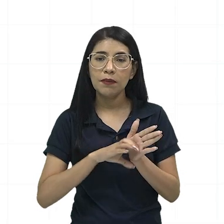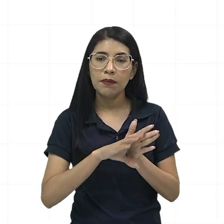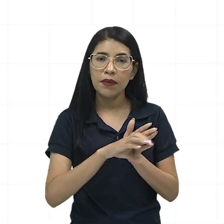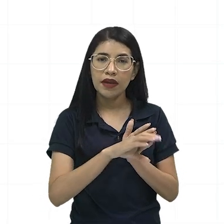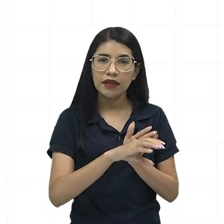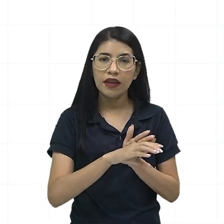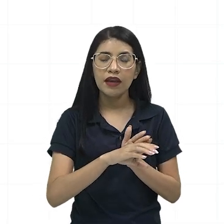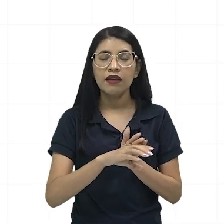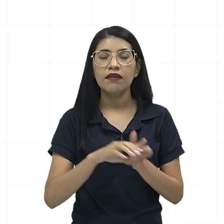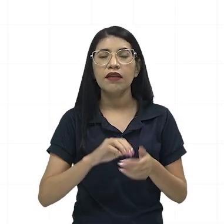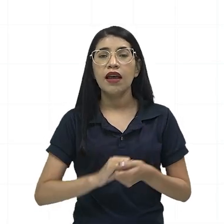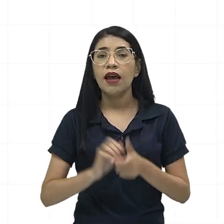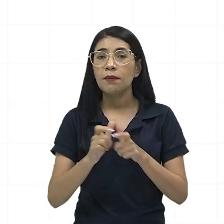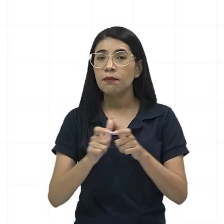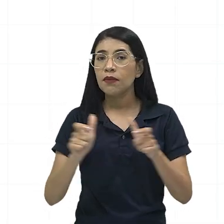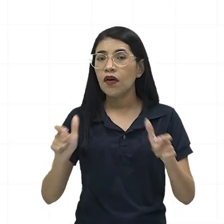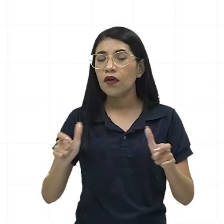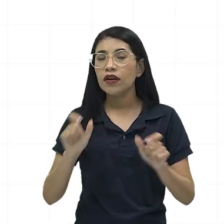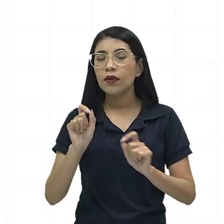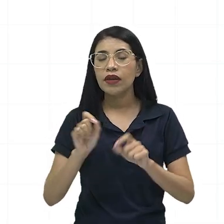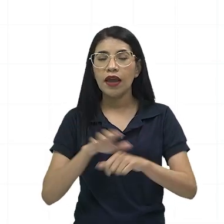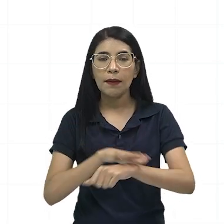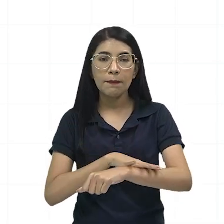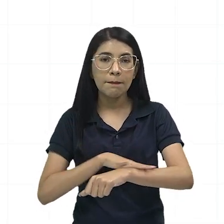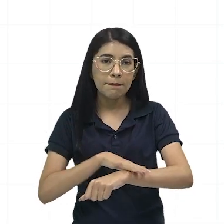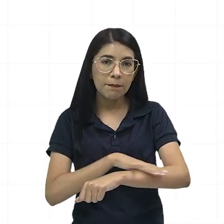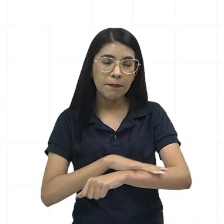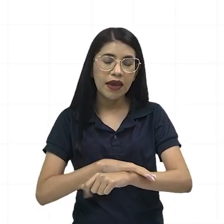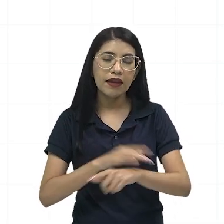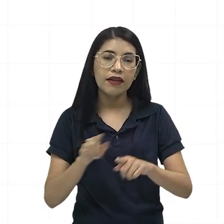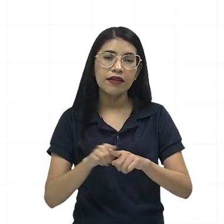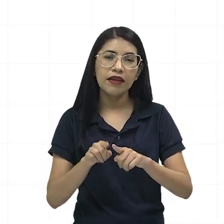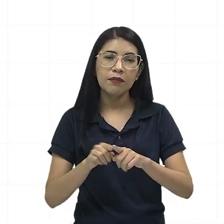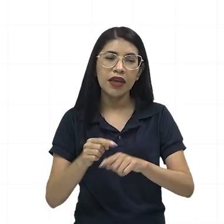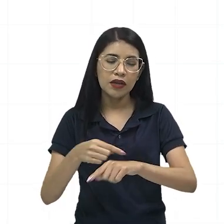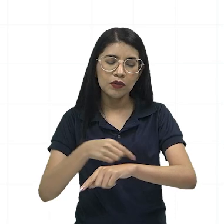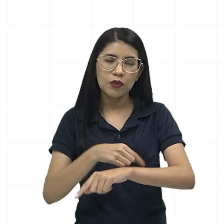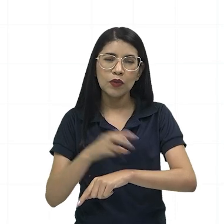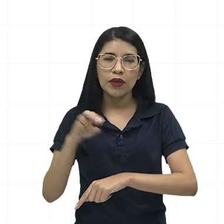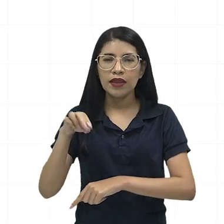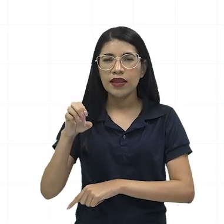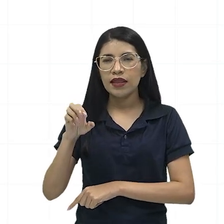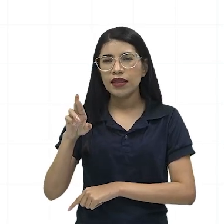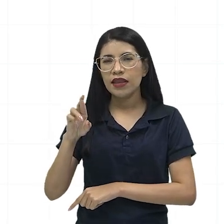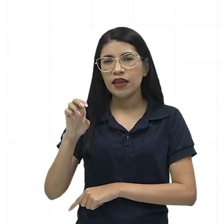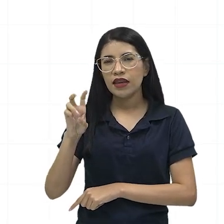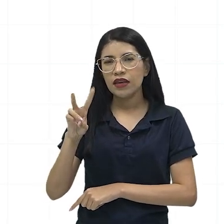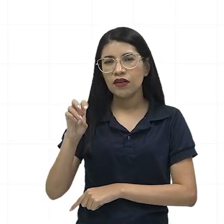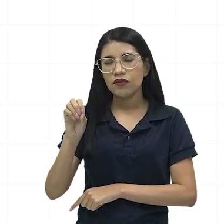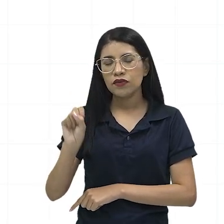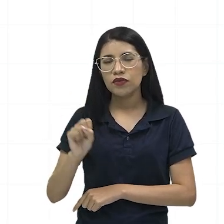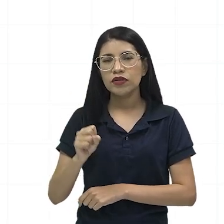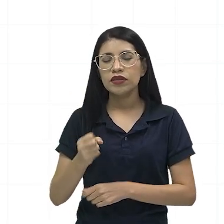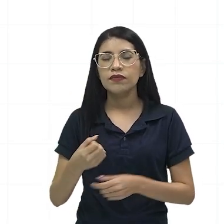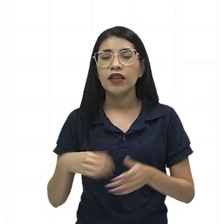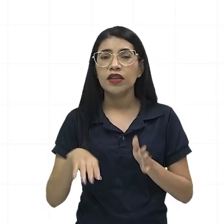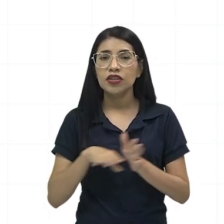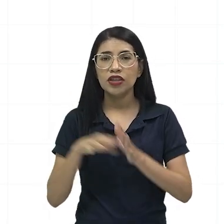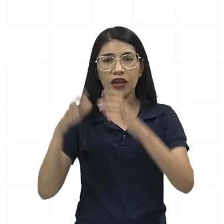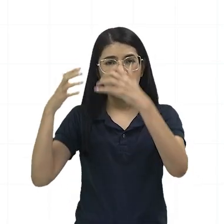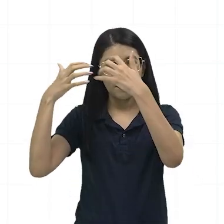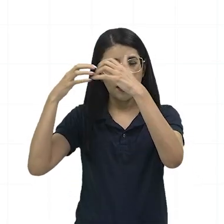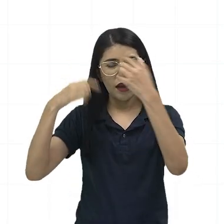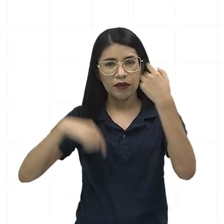forma majoritária a pele e alguns nervos periféricos. Então ela chega no sistema nervoso,